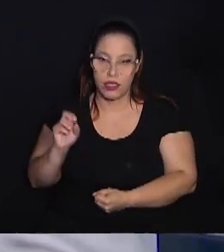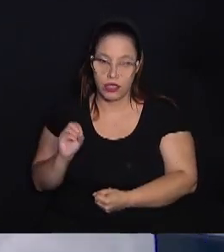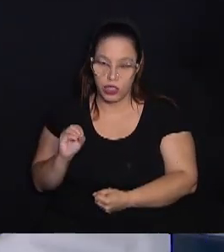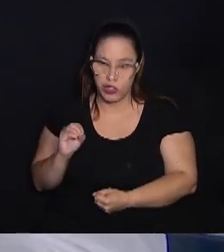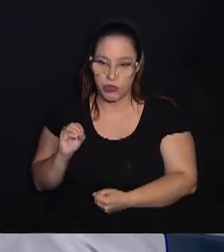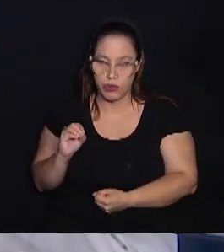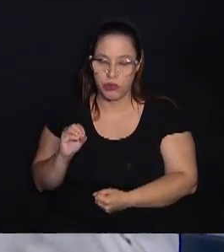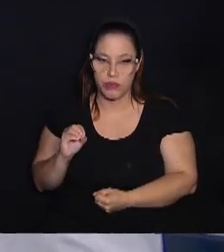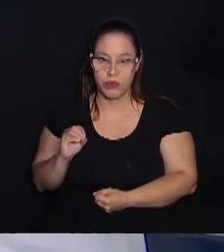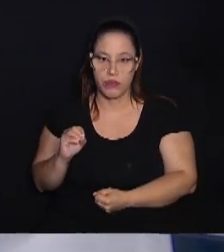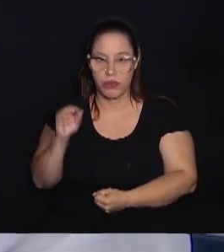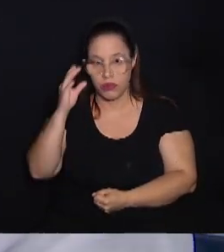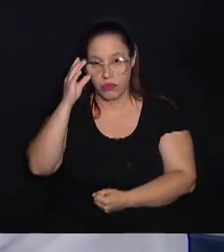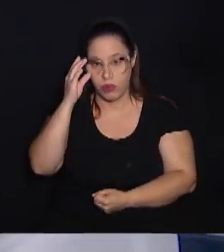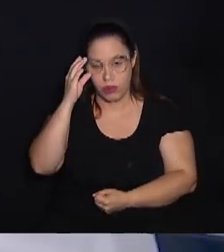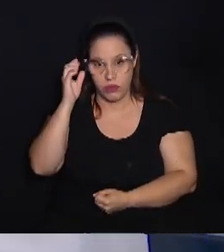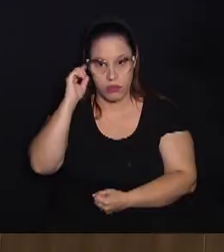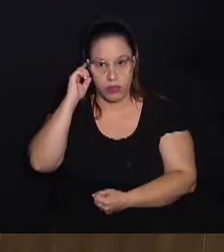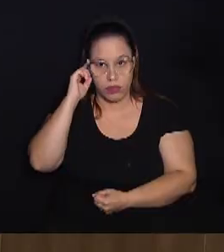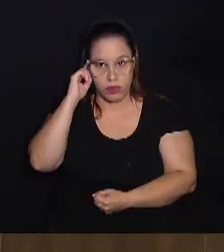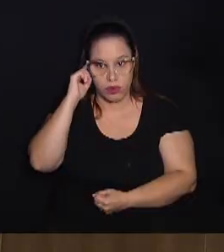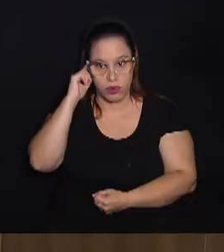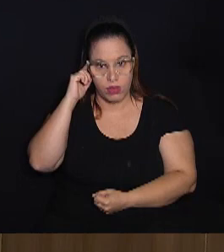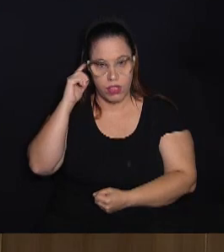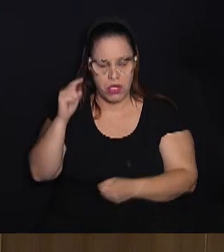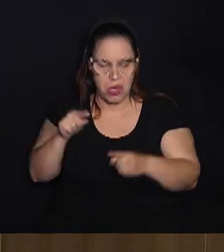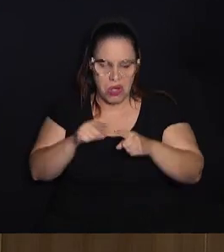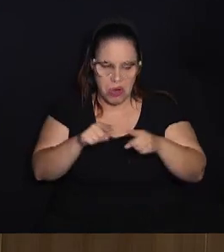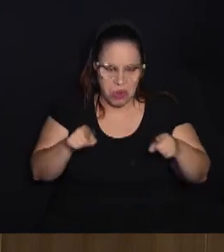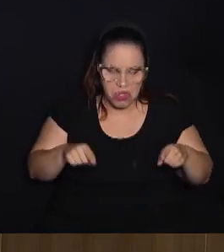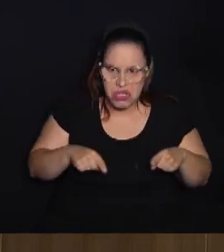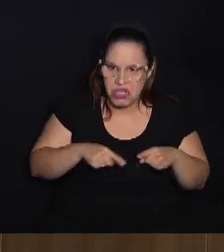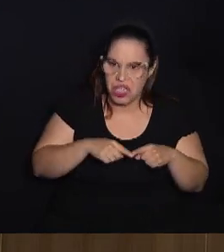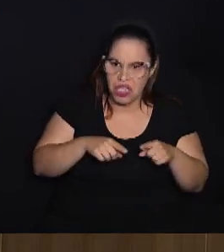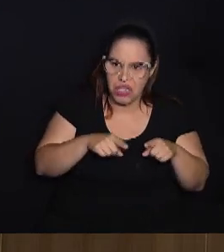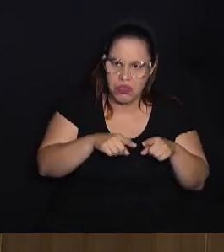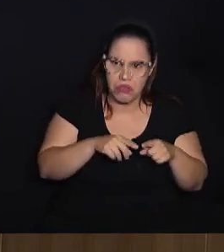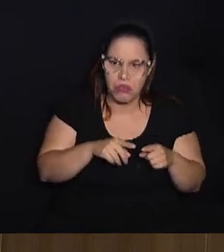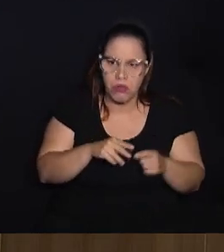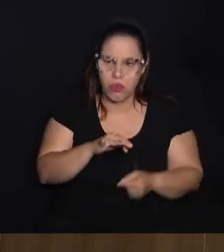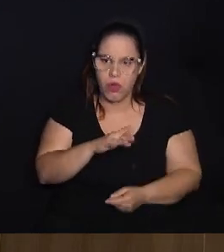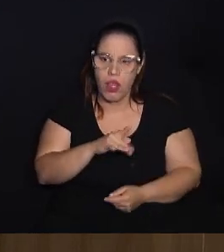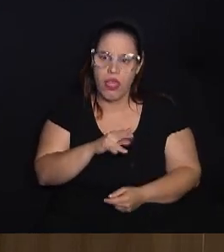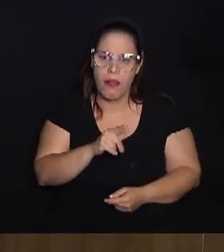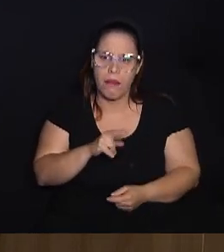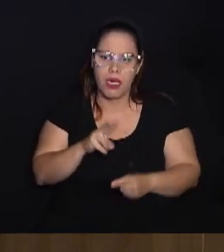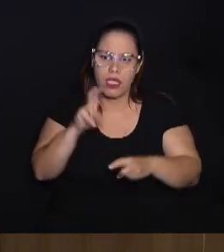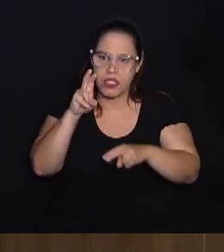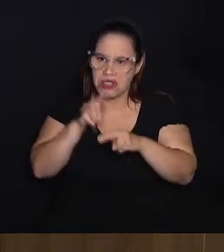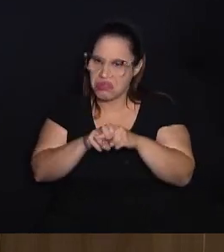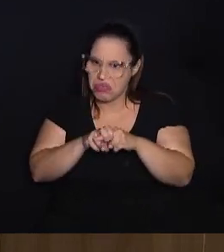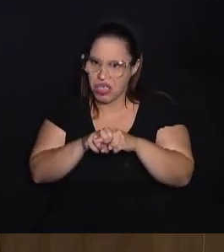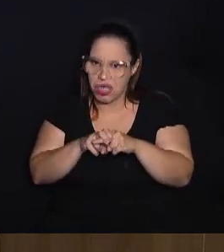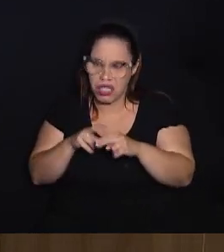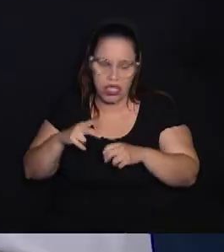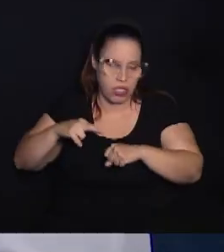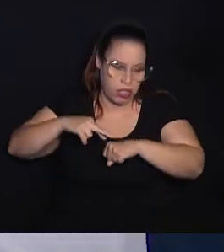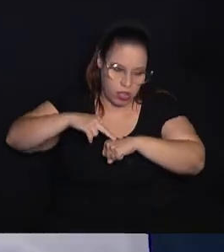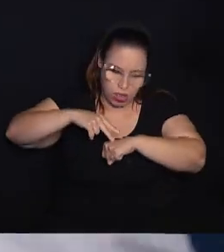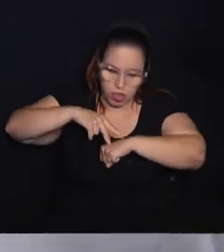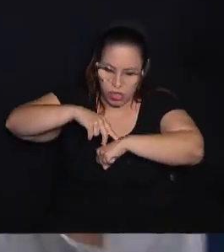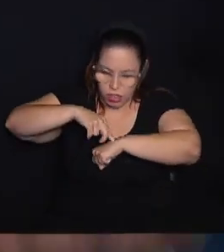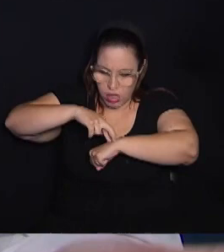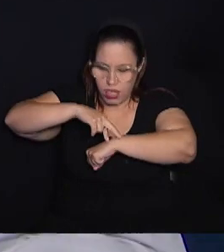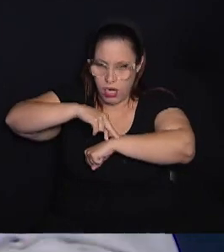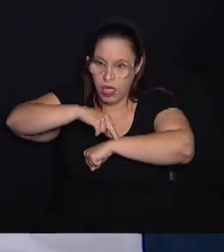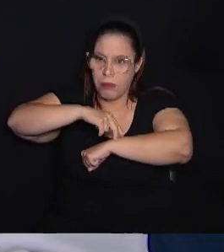movimenta as articulações e alonga os músculos propriamente dito. Sim, você pode fazer no colchão, em cima de um tapete, você pode fazer numa cadeira, você